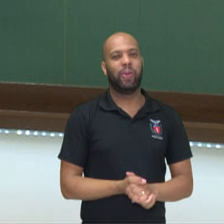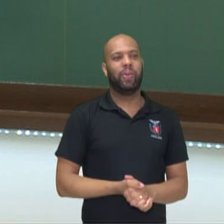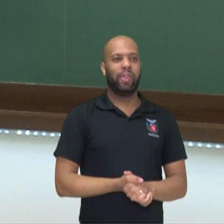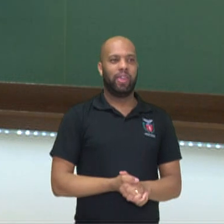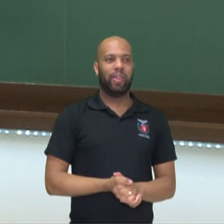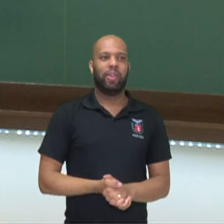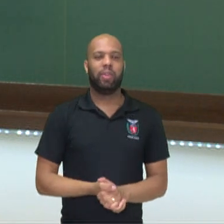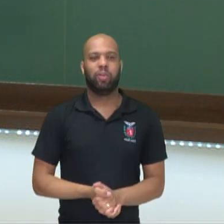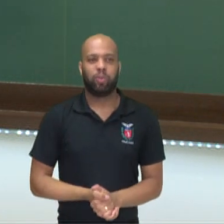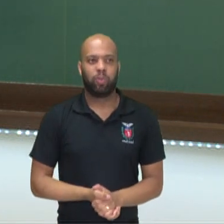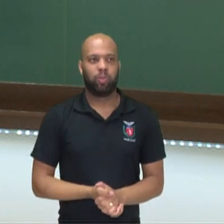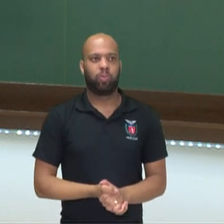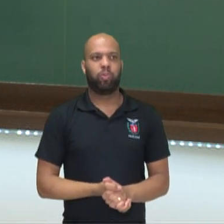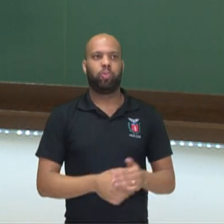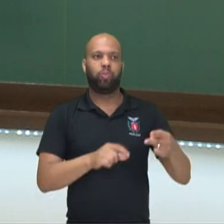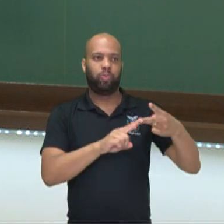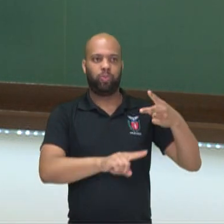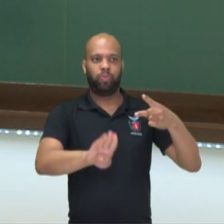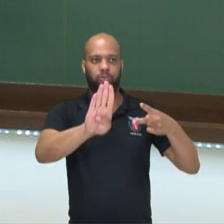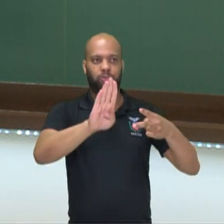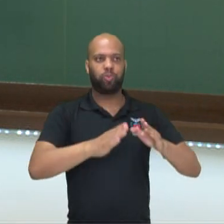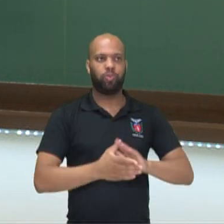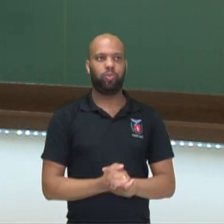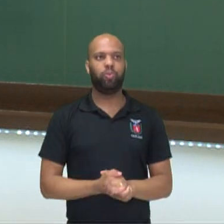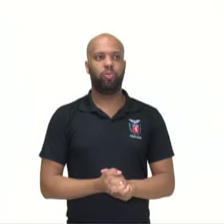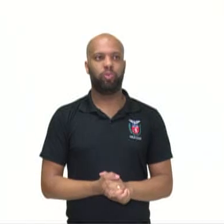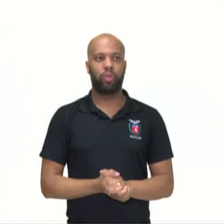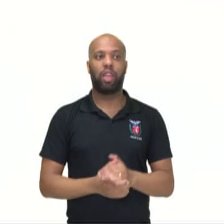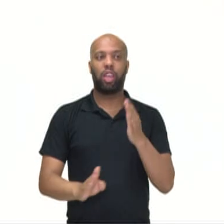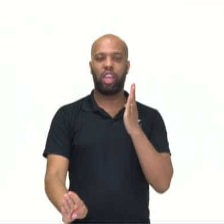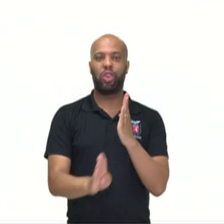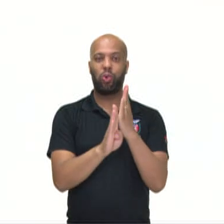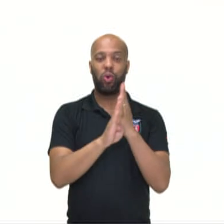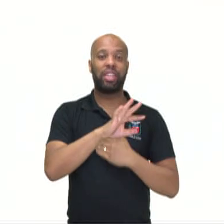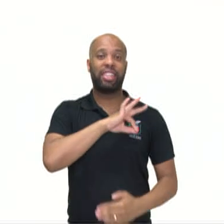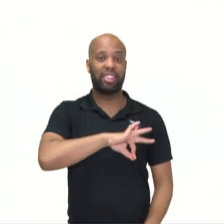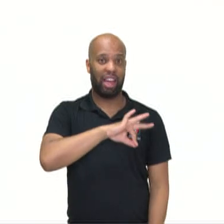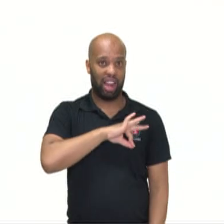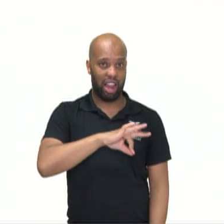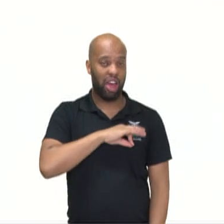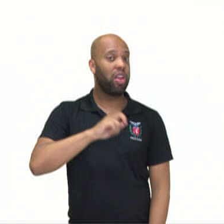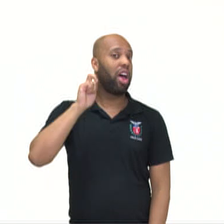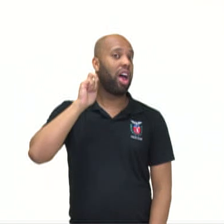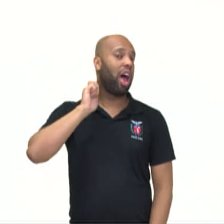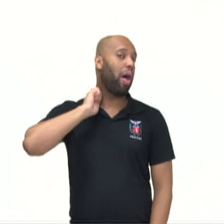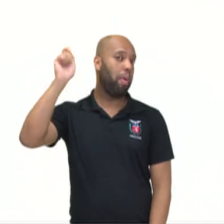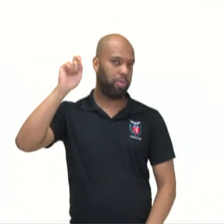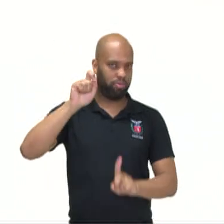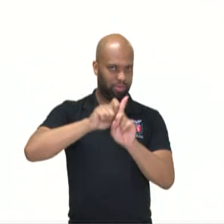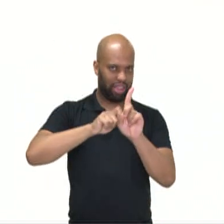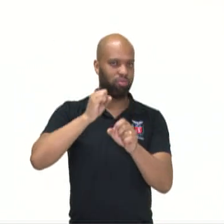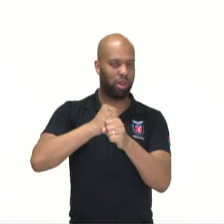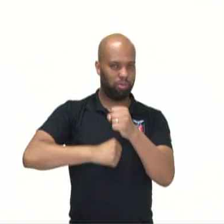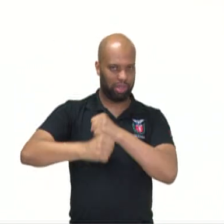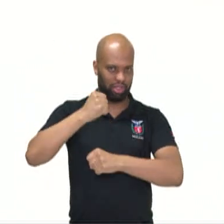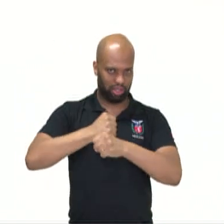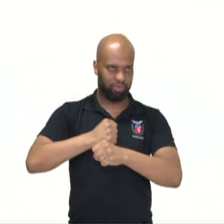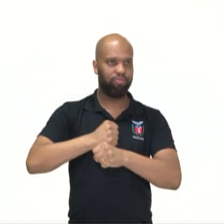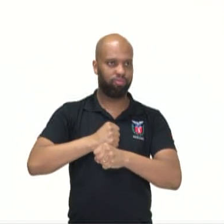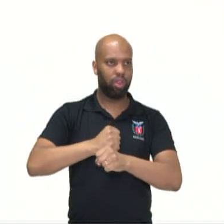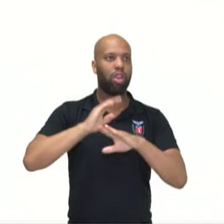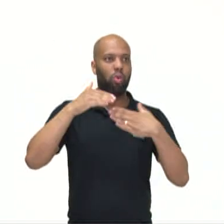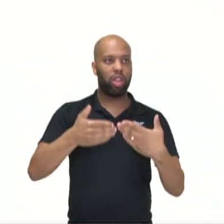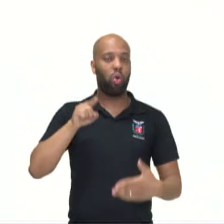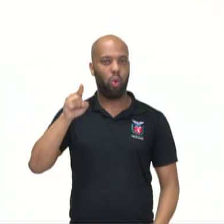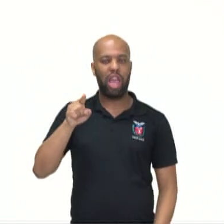Então, beleza. Vamos fazer a letra B agora. Determine o salário de Carlos em abril do ano passado. Veja, o